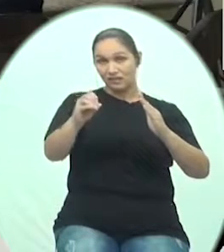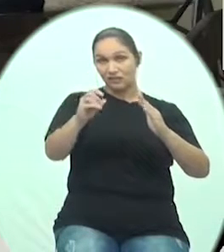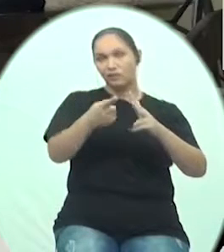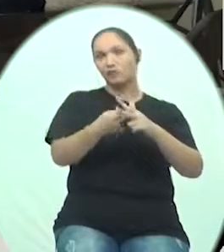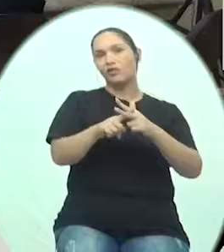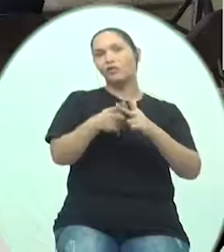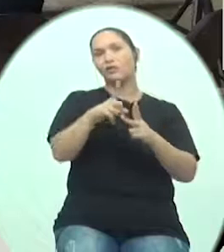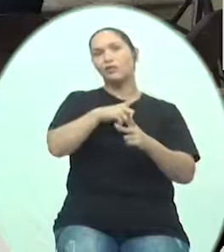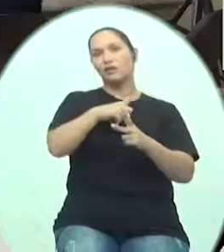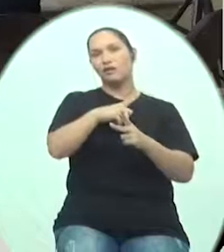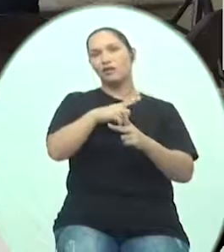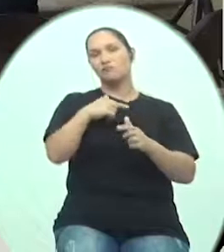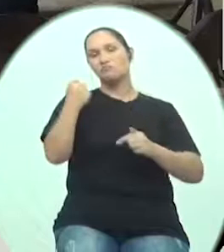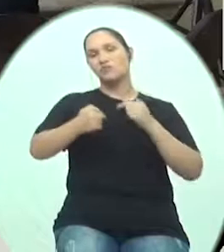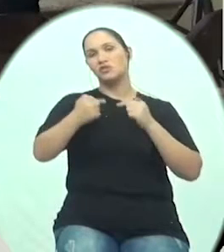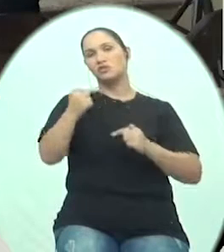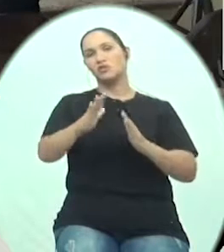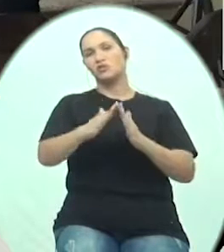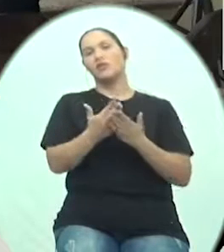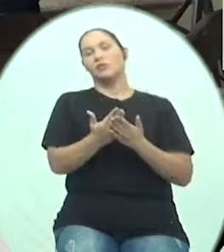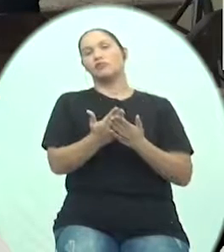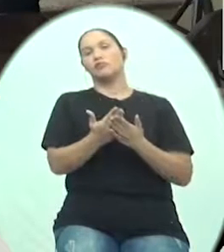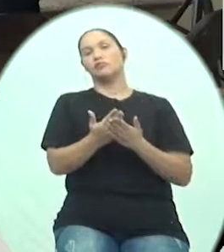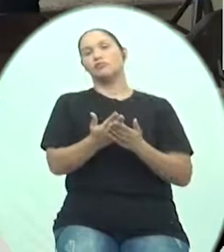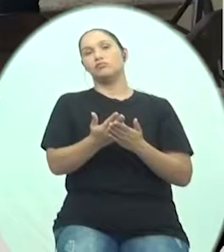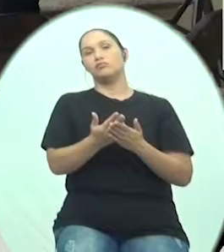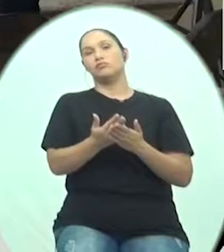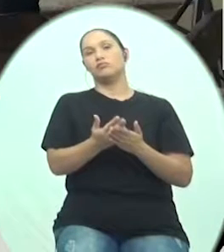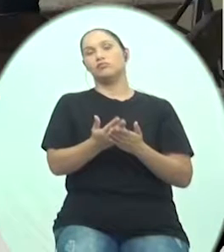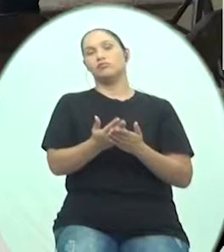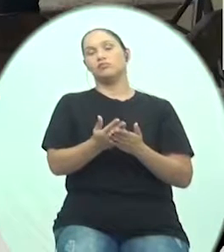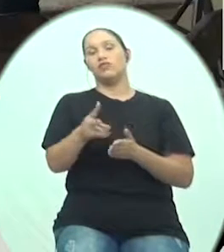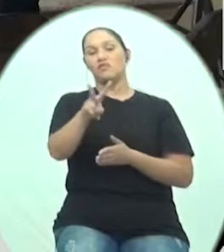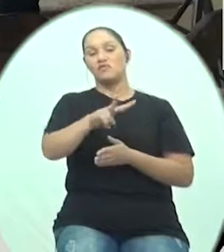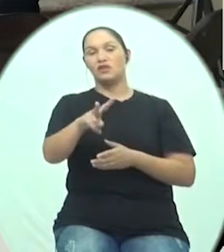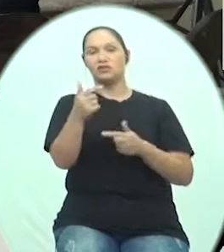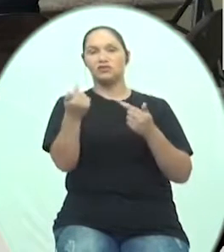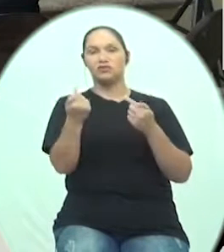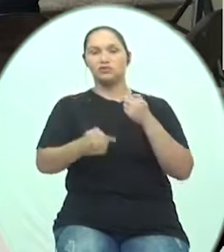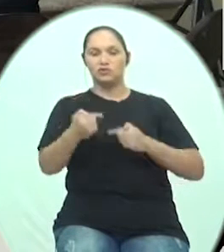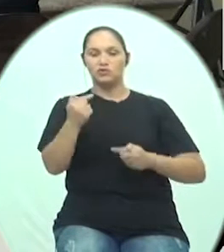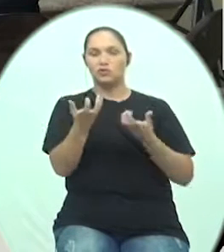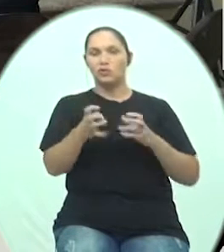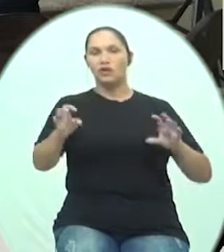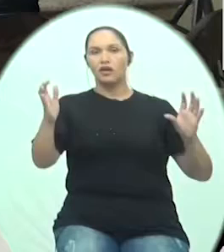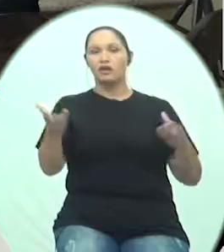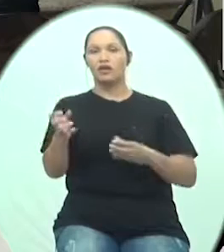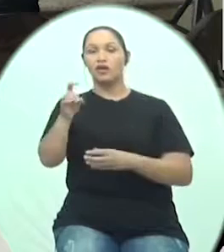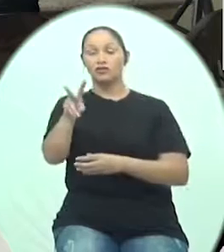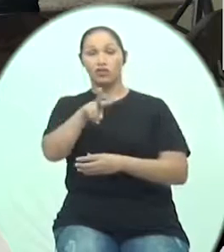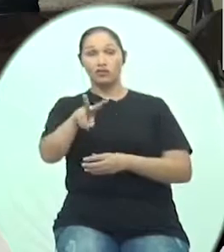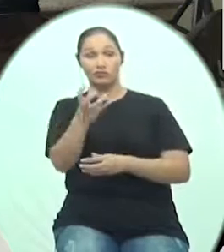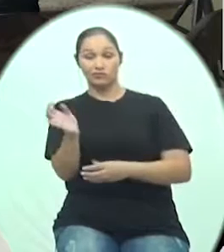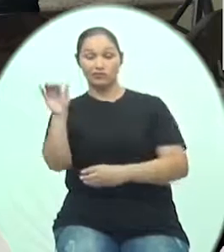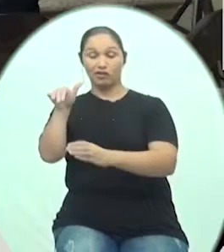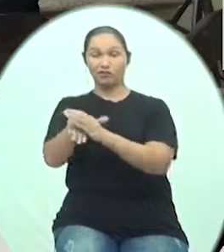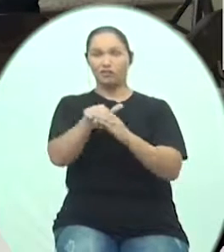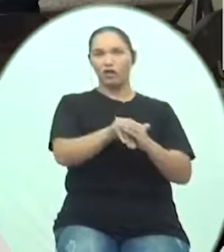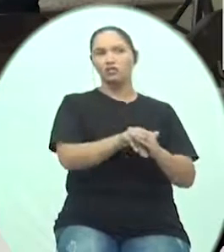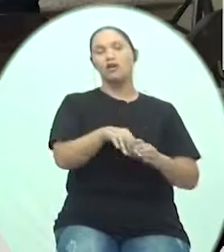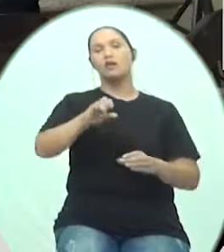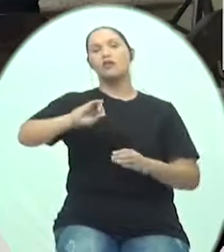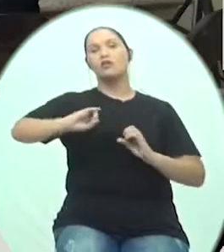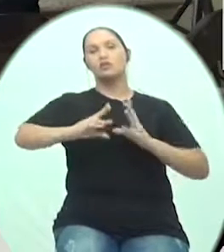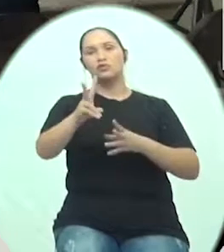discussão não havendo Quem Queira discutir o requerimento está em votação os favoráveis permaneçam como estão e os contrários se manifestem